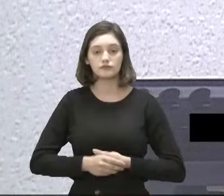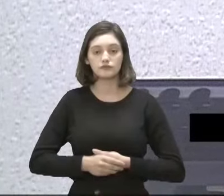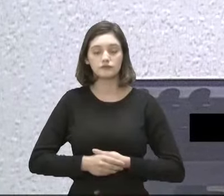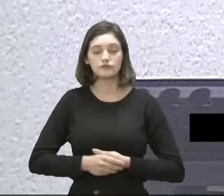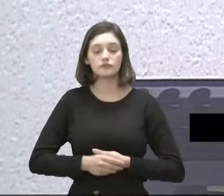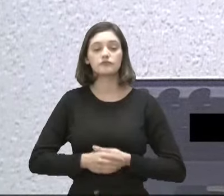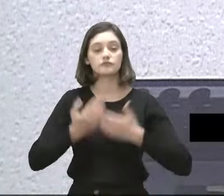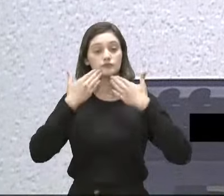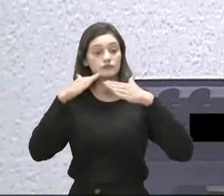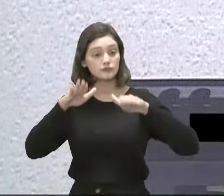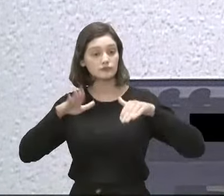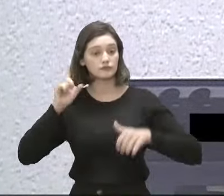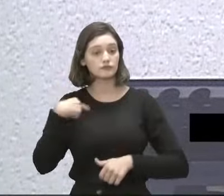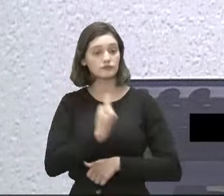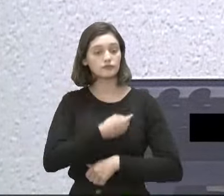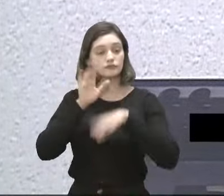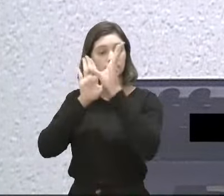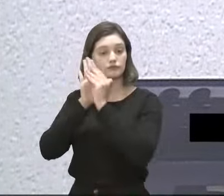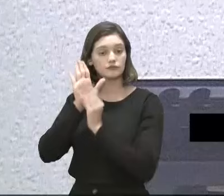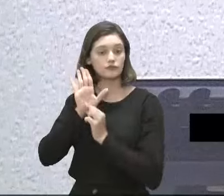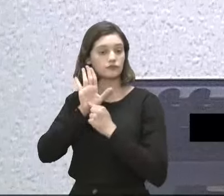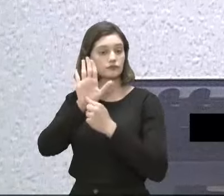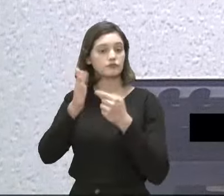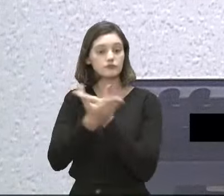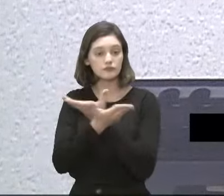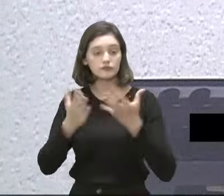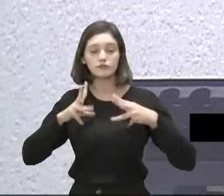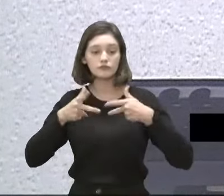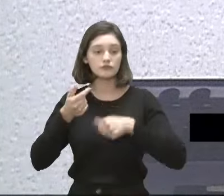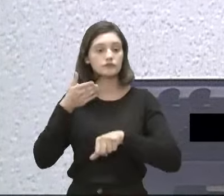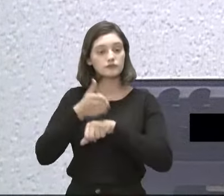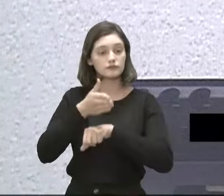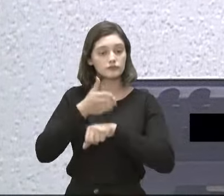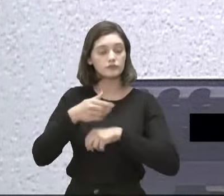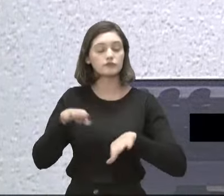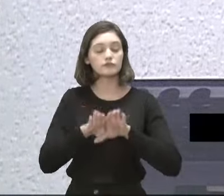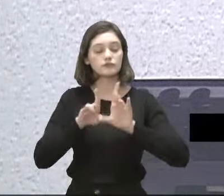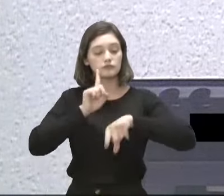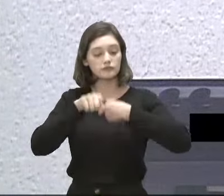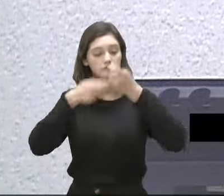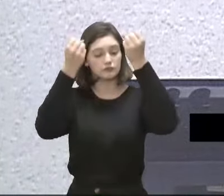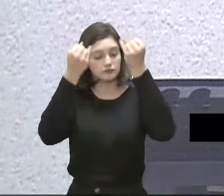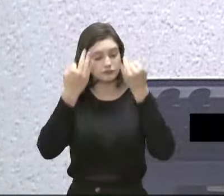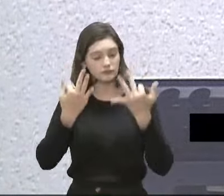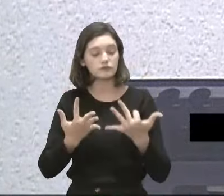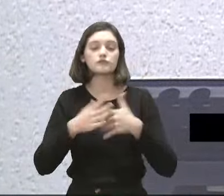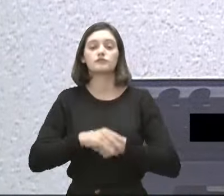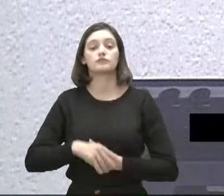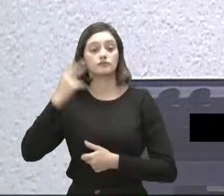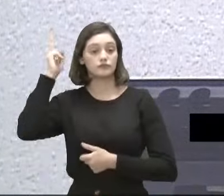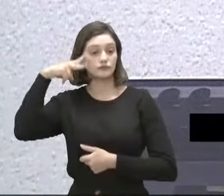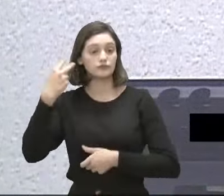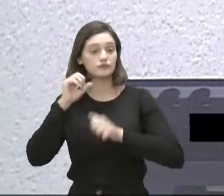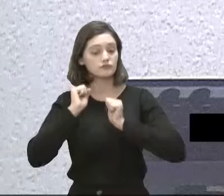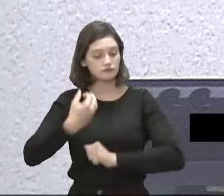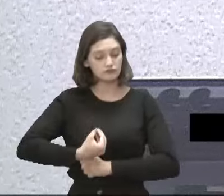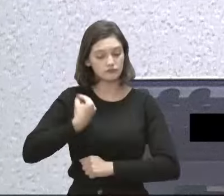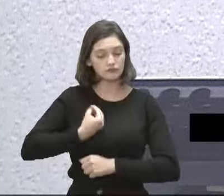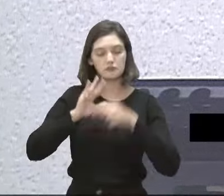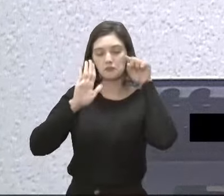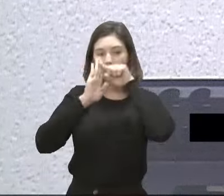Nesta audiência, acompanharemos o conteúdo apresentado pelos participantes e, após as explanações, os senhores vereadores presentes farão